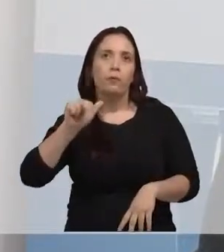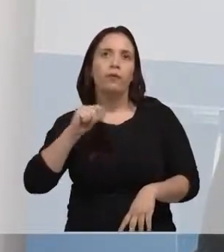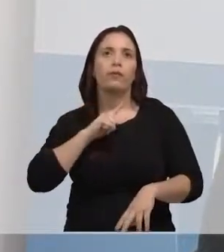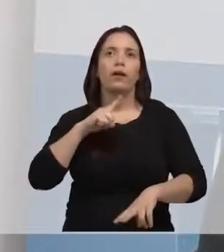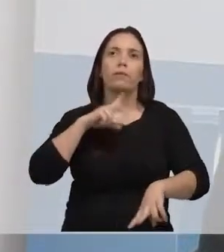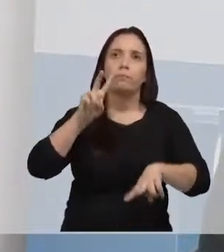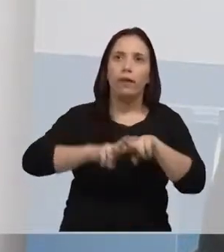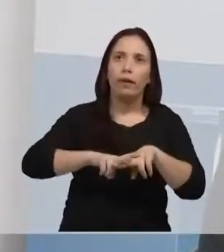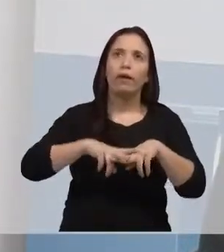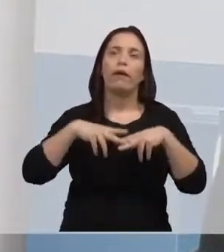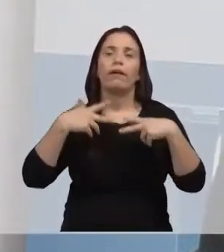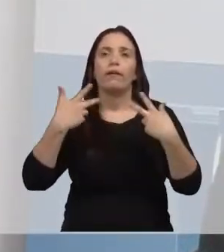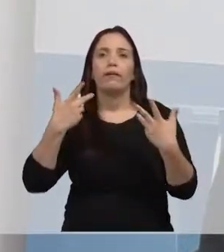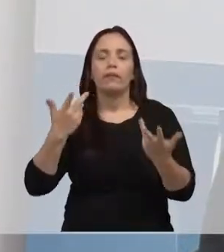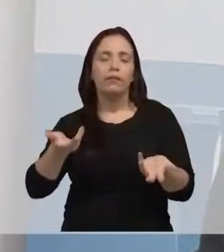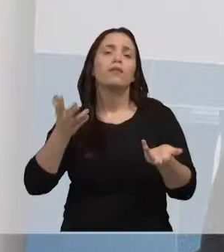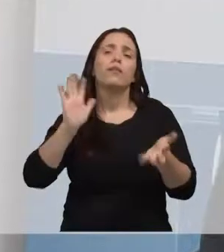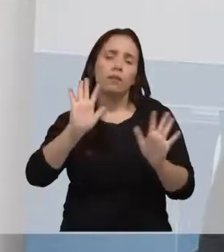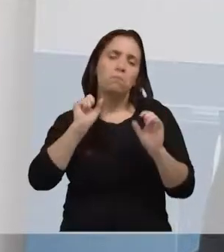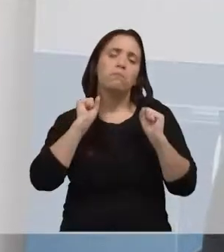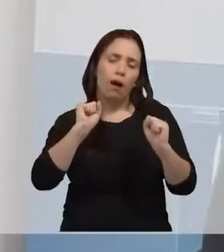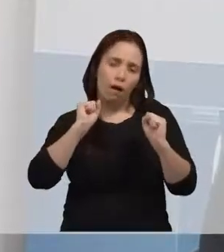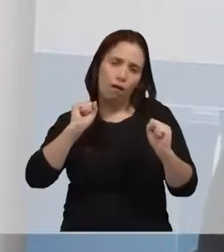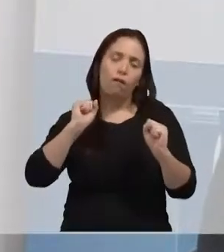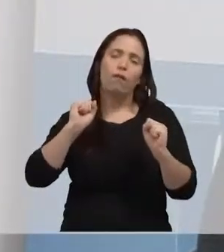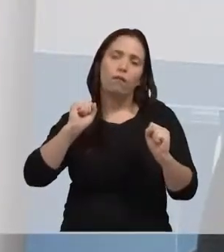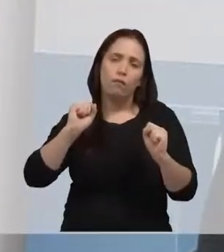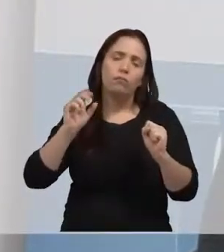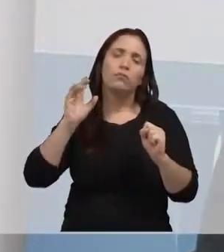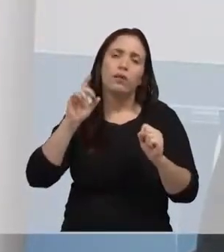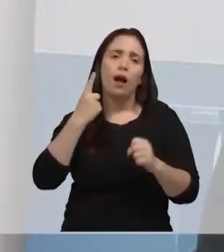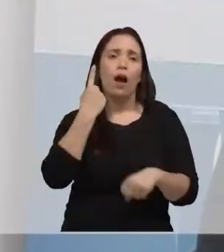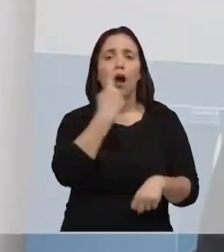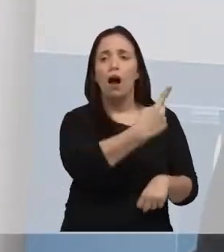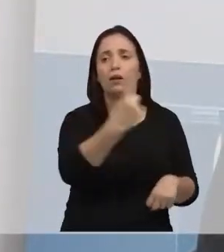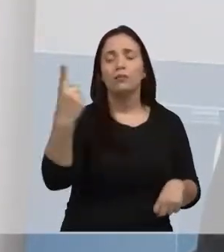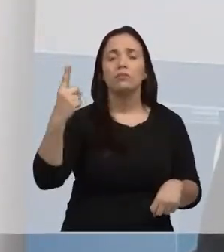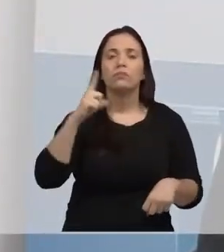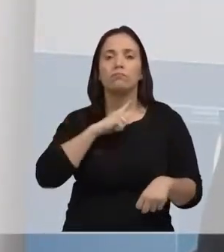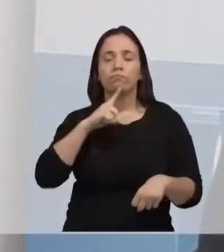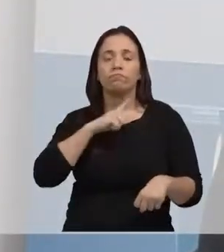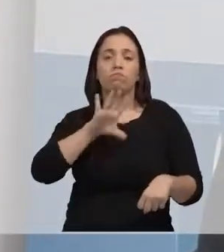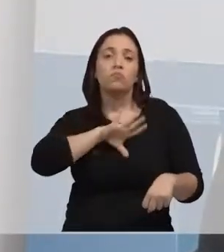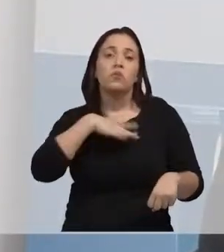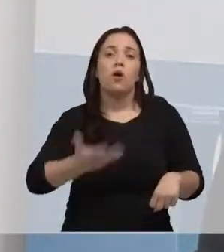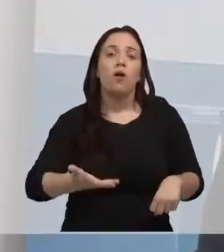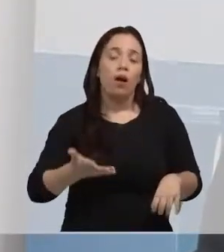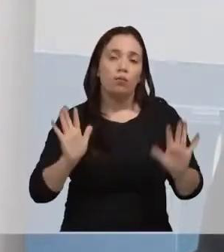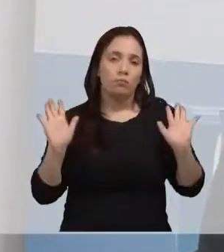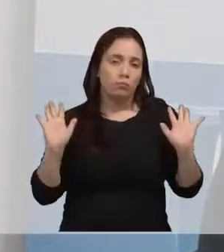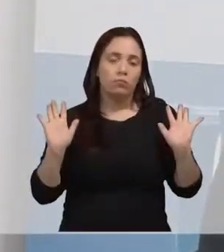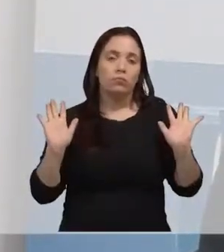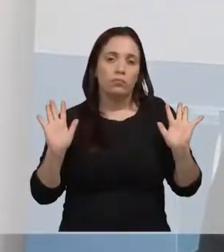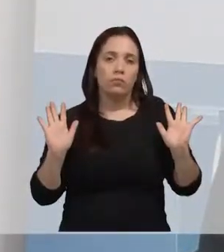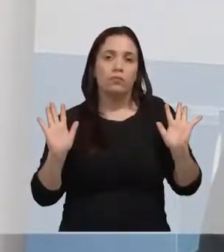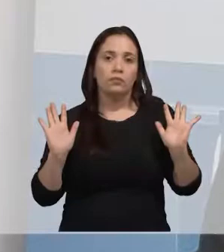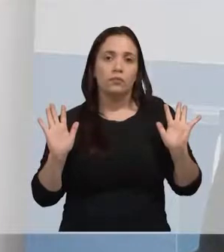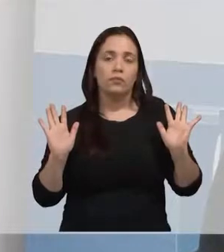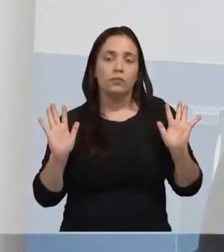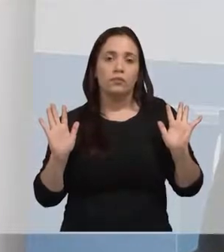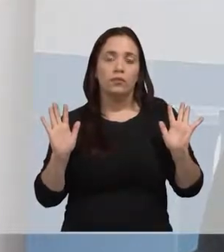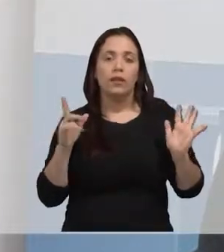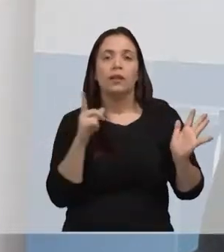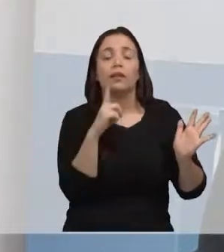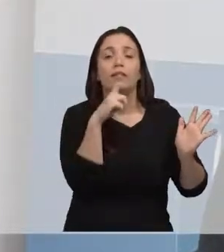dever e tal, eu não quero perder a bandeira do presidente Lula, até aí eu não digo nada, cada um tem a coragem de dizer o que quer, apesar de negar